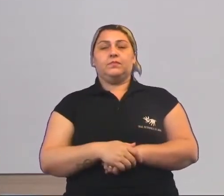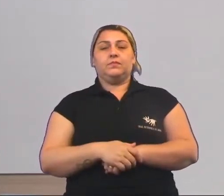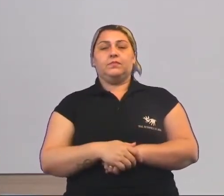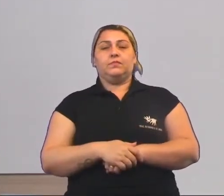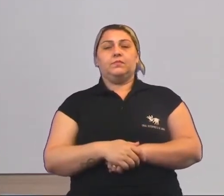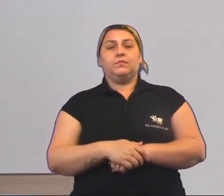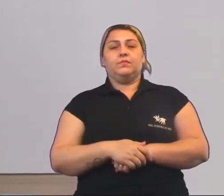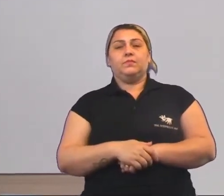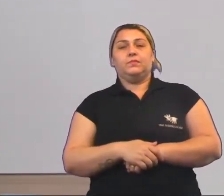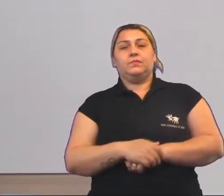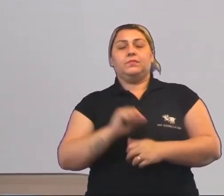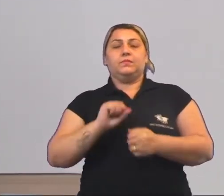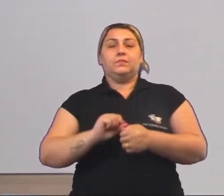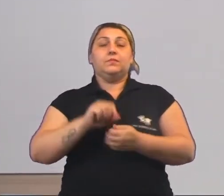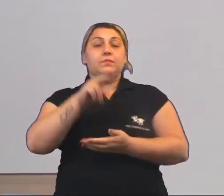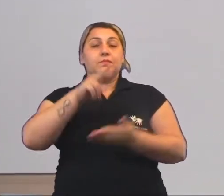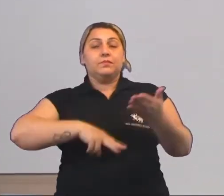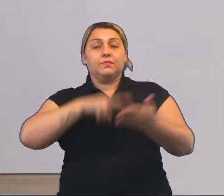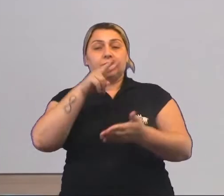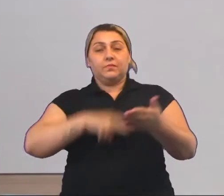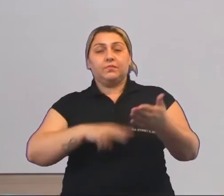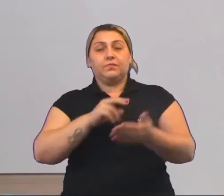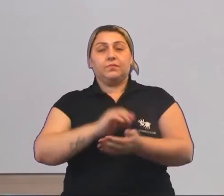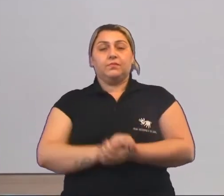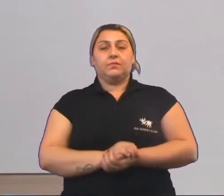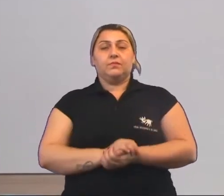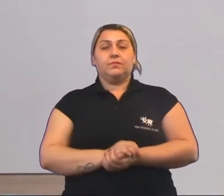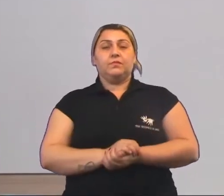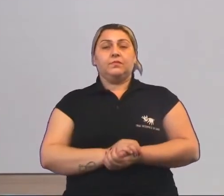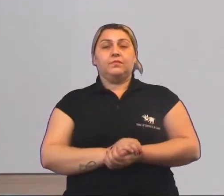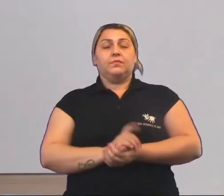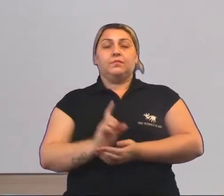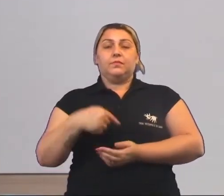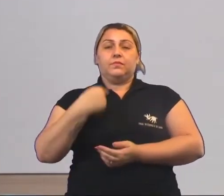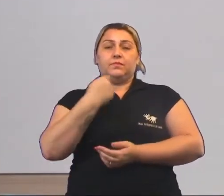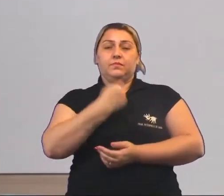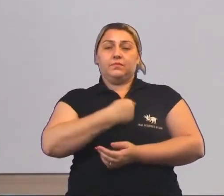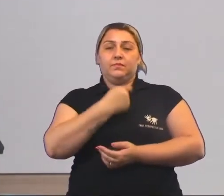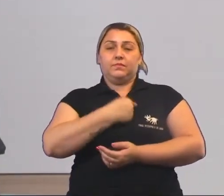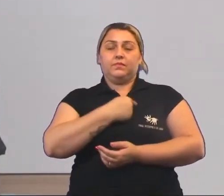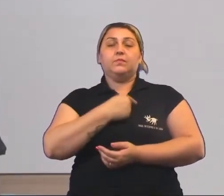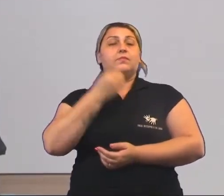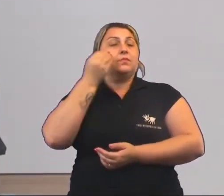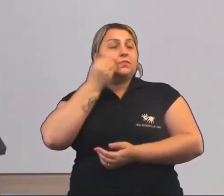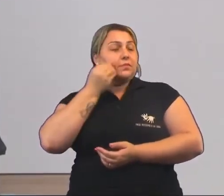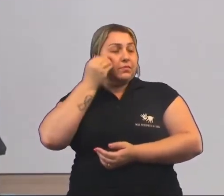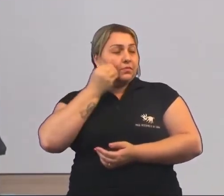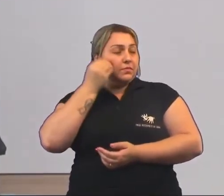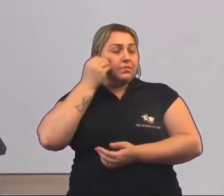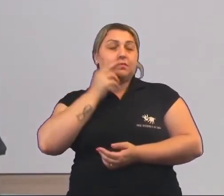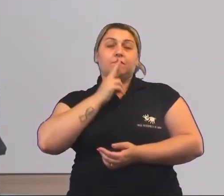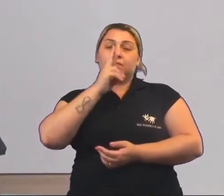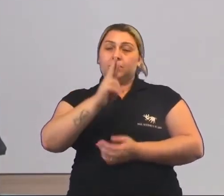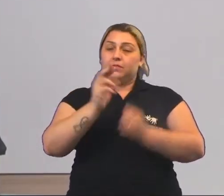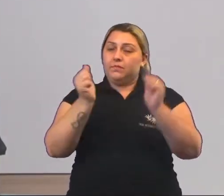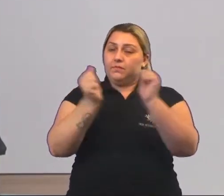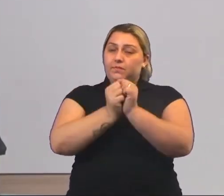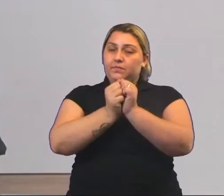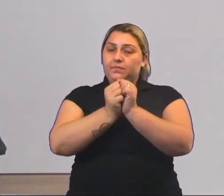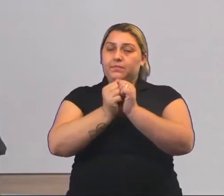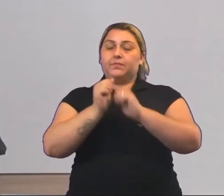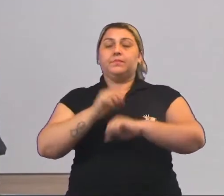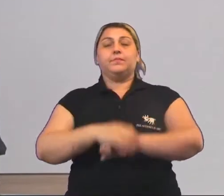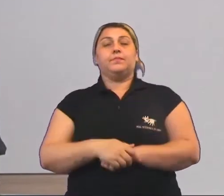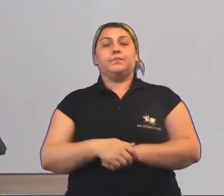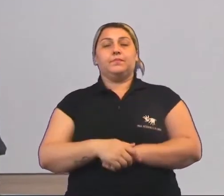Eu vou fazer aqui a leitura de uma situação e nós vamos tentar solucioná-las juntos.